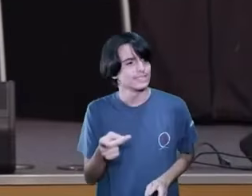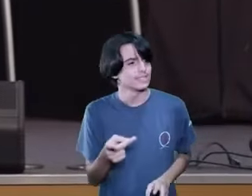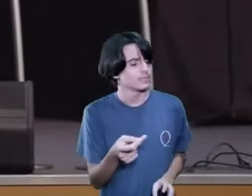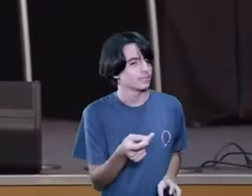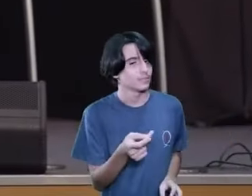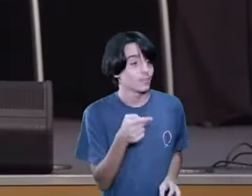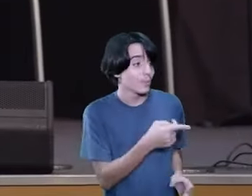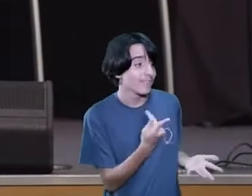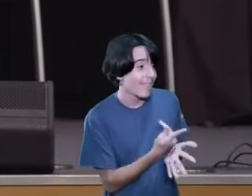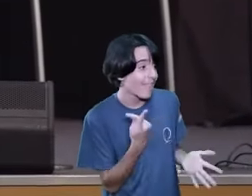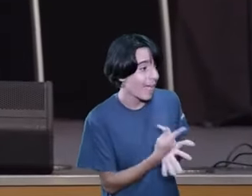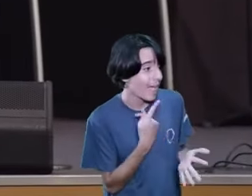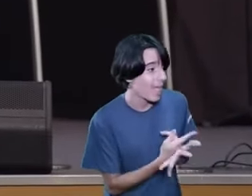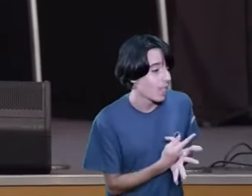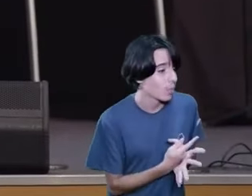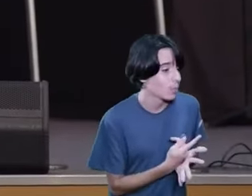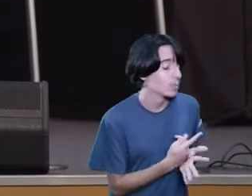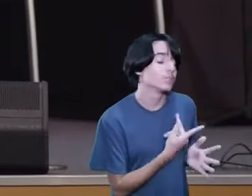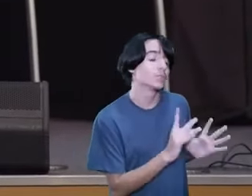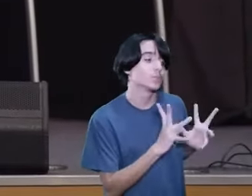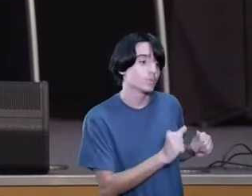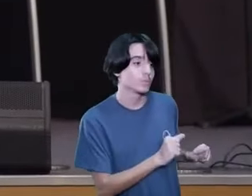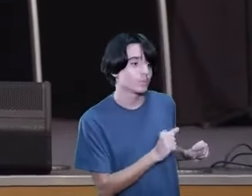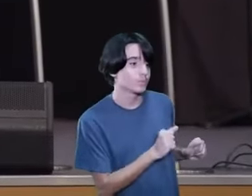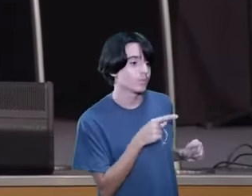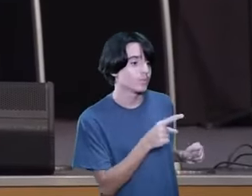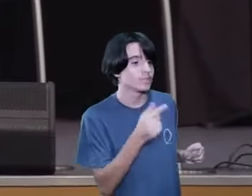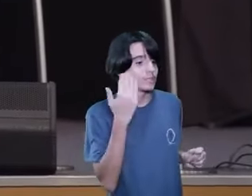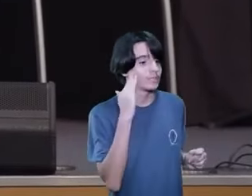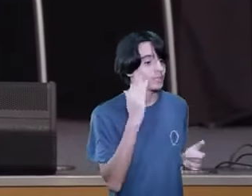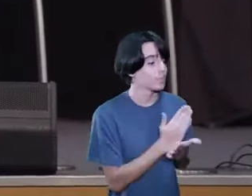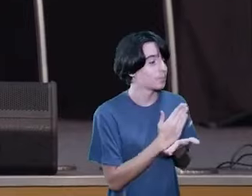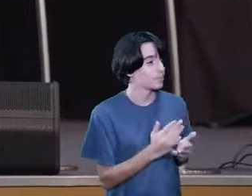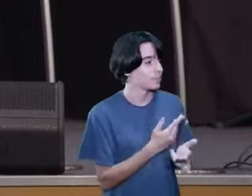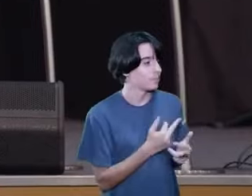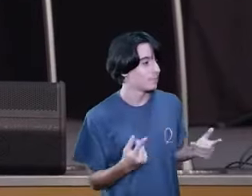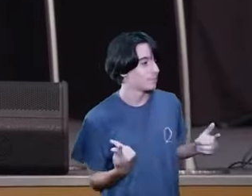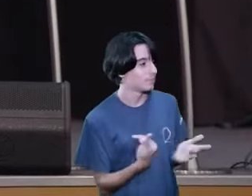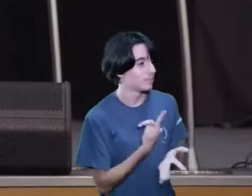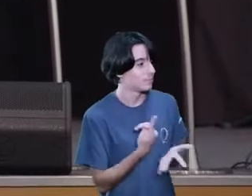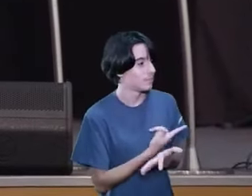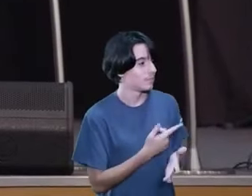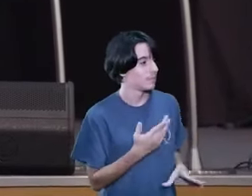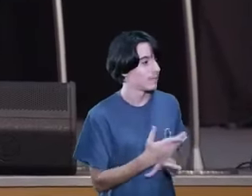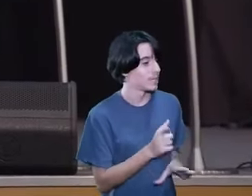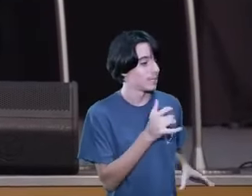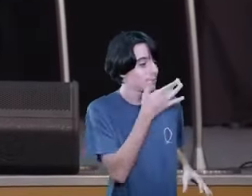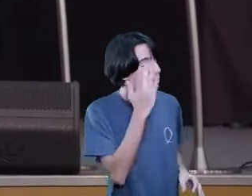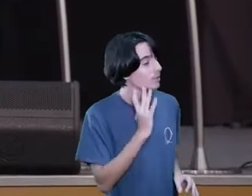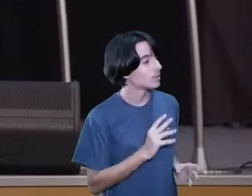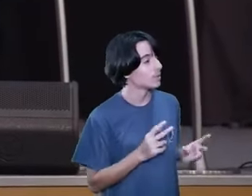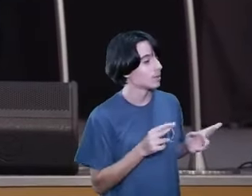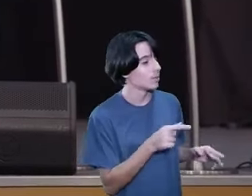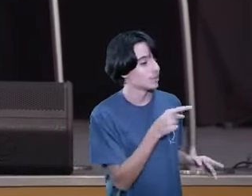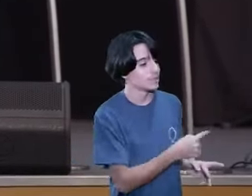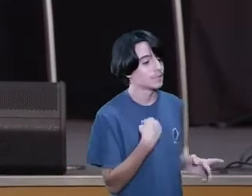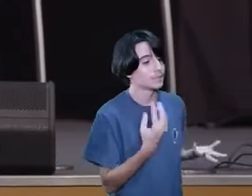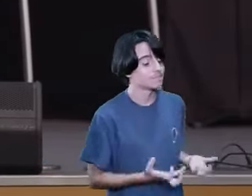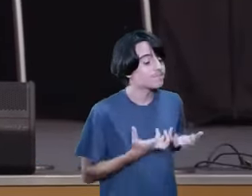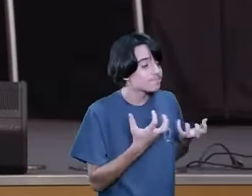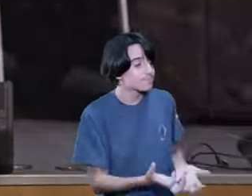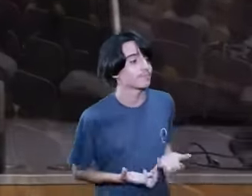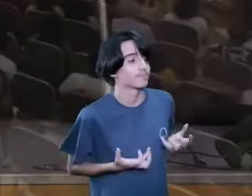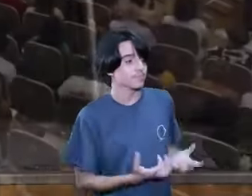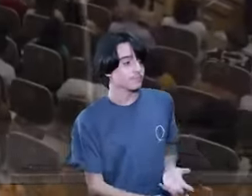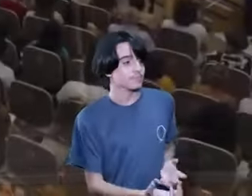Você está errado acerca do teu tudo. Você está entendendo algumas coisas erradas. Mas é de gente como você que eu quero. É de